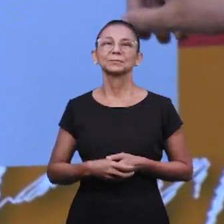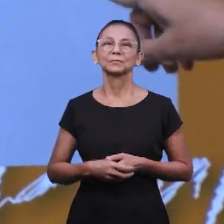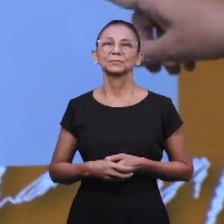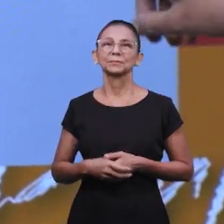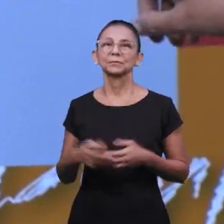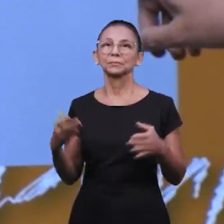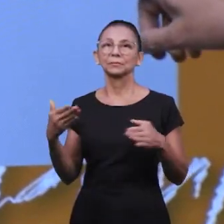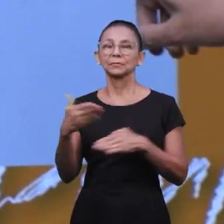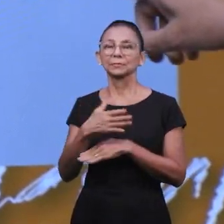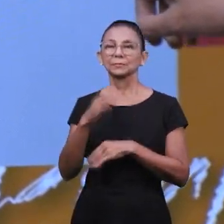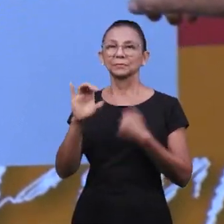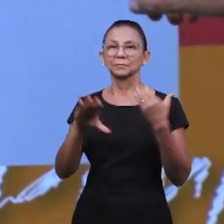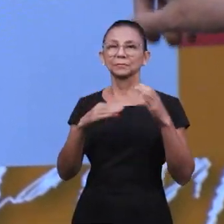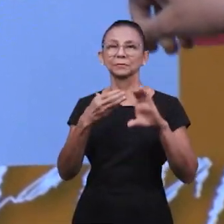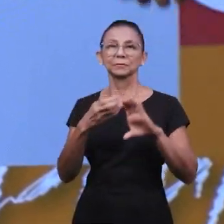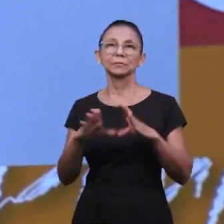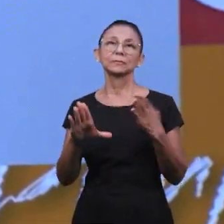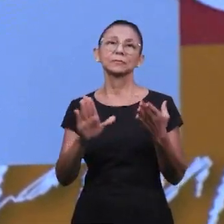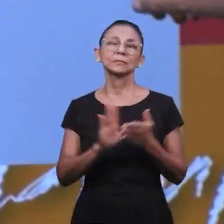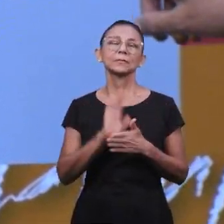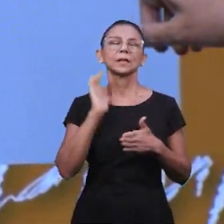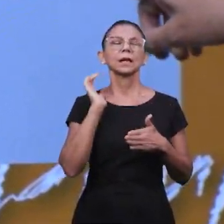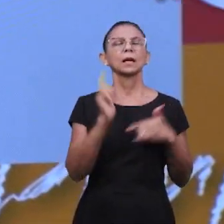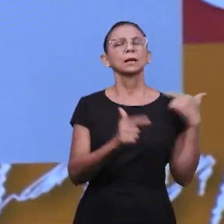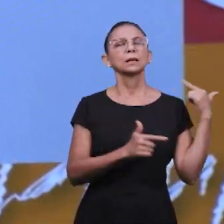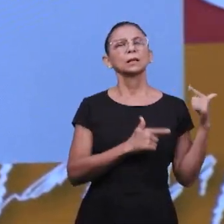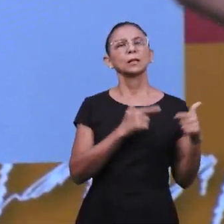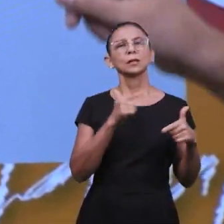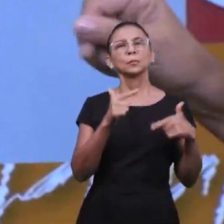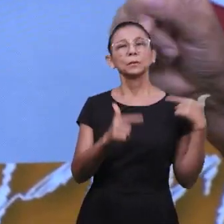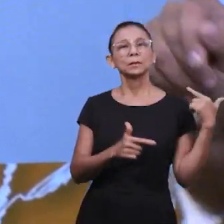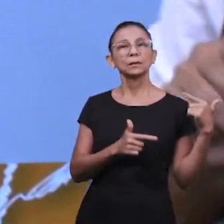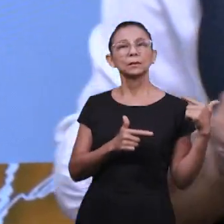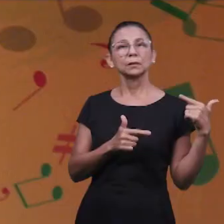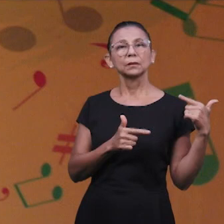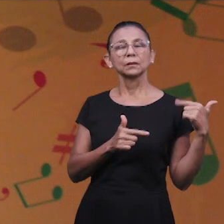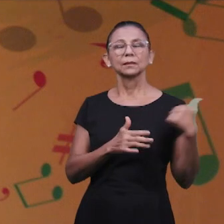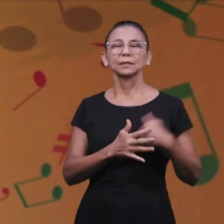E logo nós vamos entrar cantando na batalha.